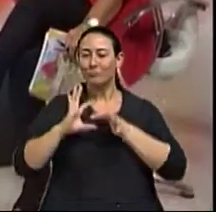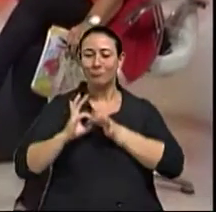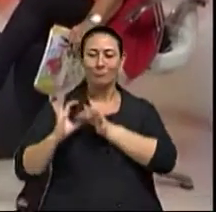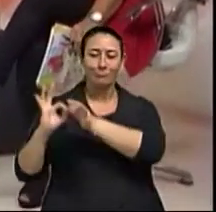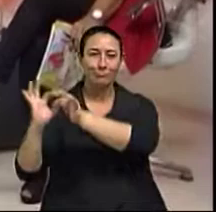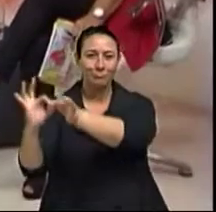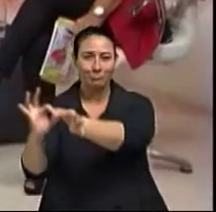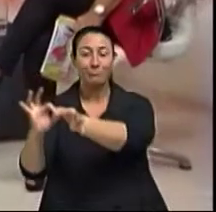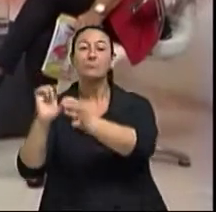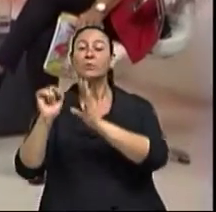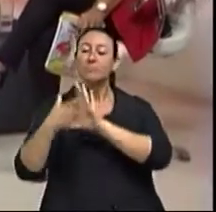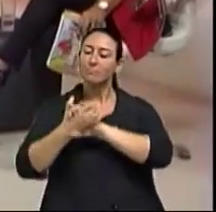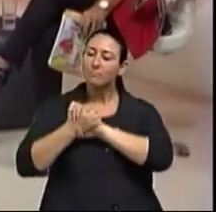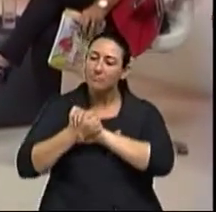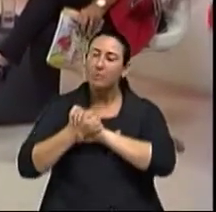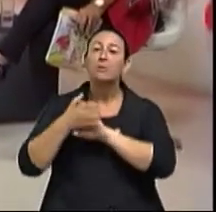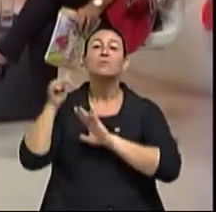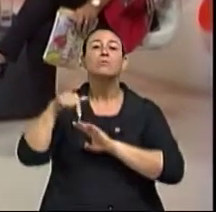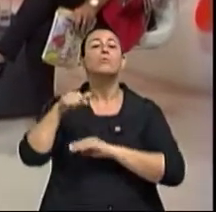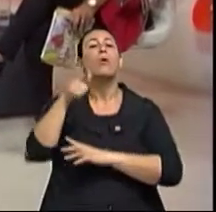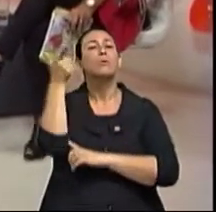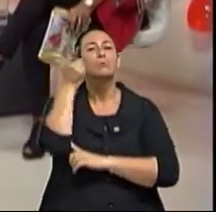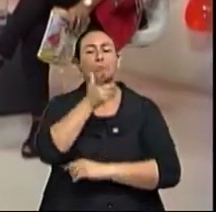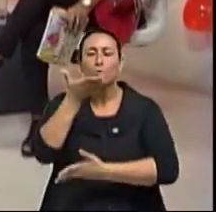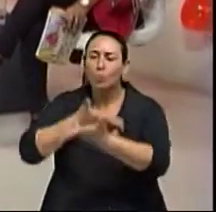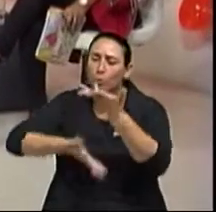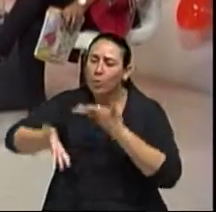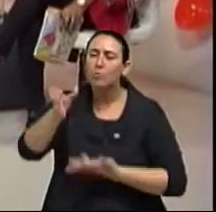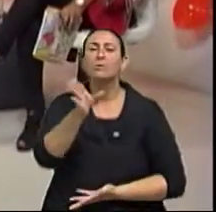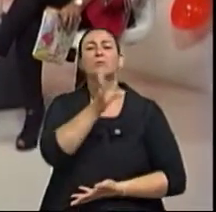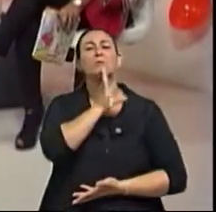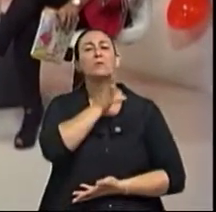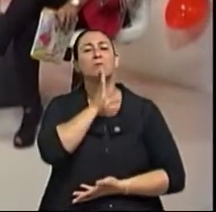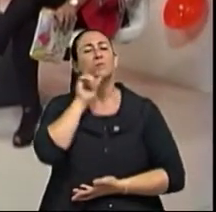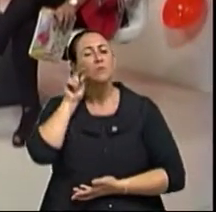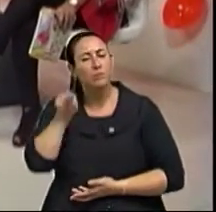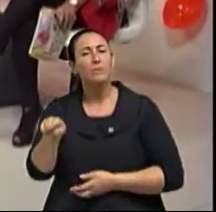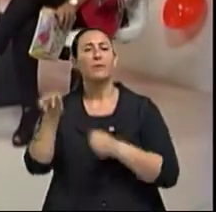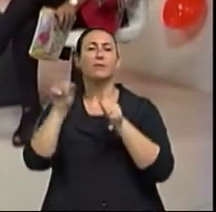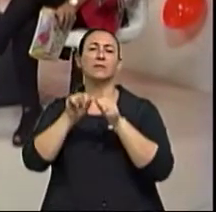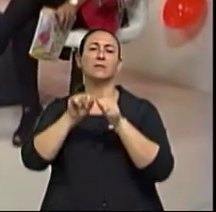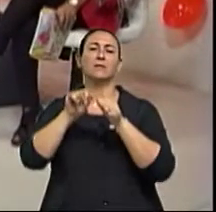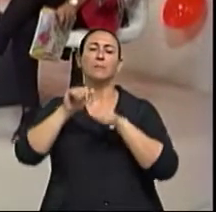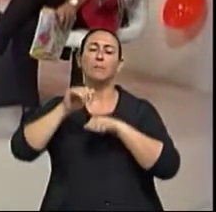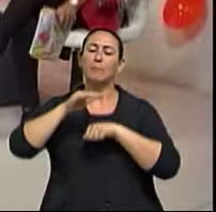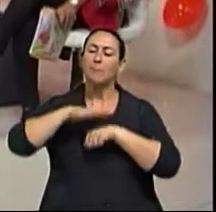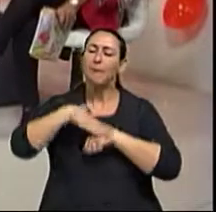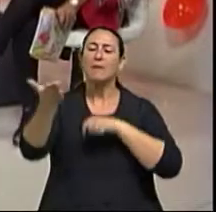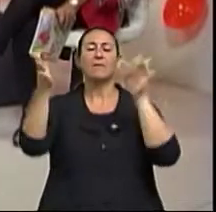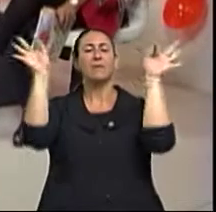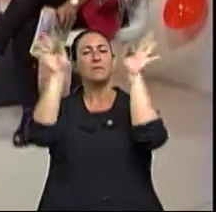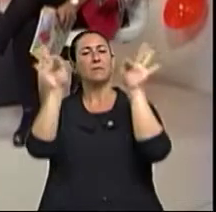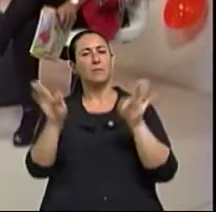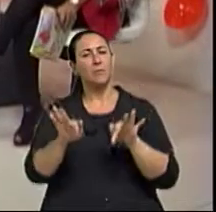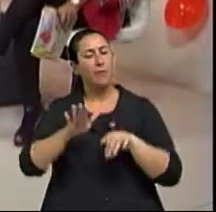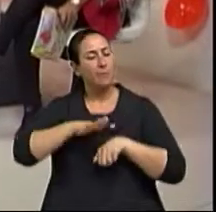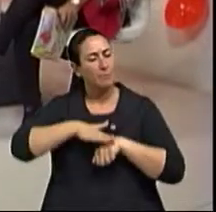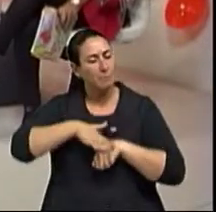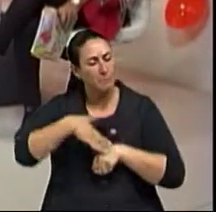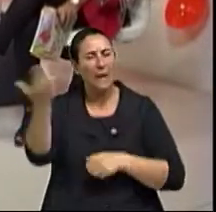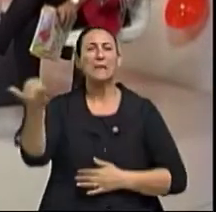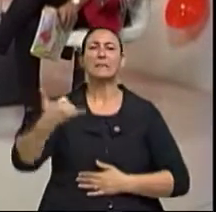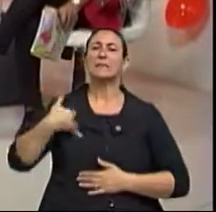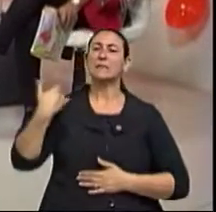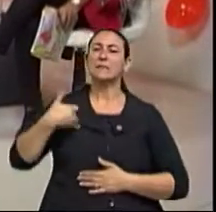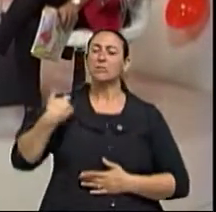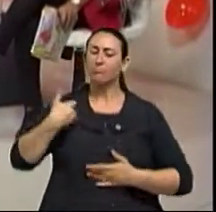aqui, dar as mãos, trocar conhecimento que vai nos fazer mais feliz, com mais